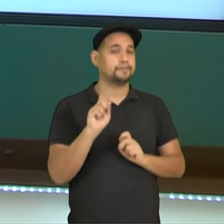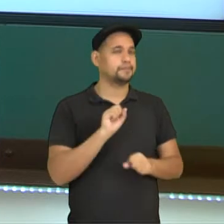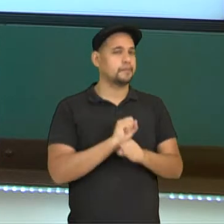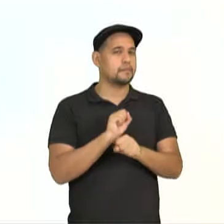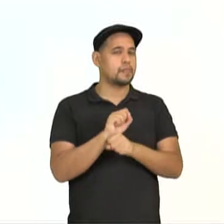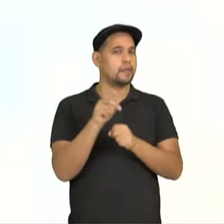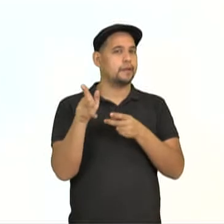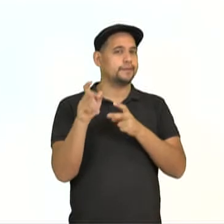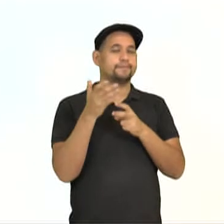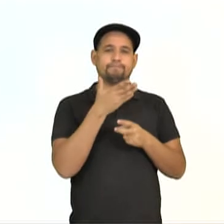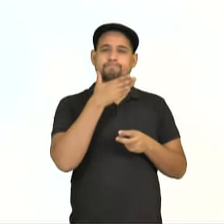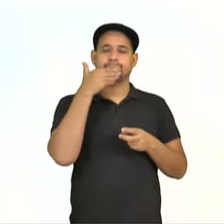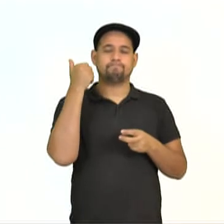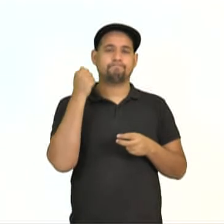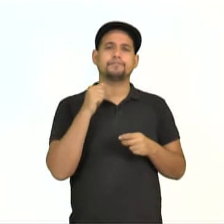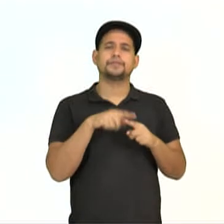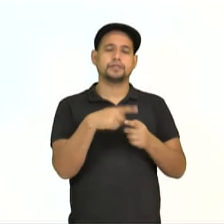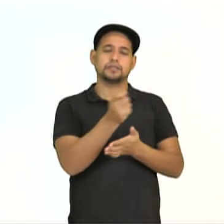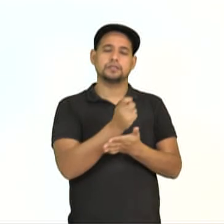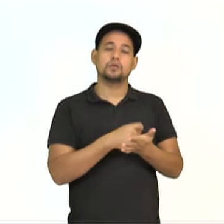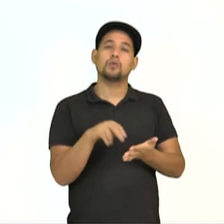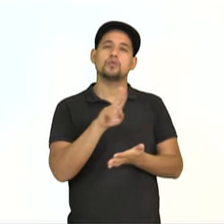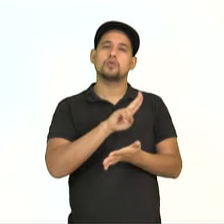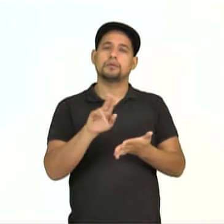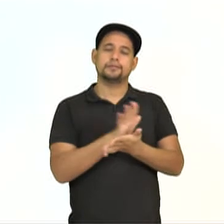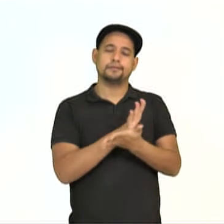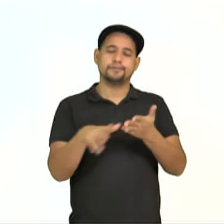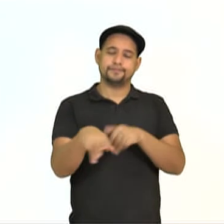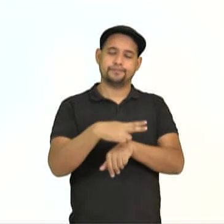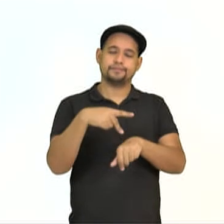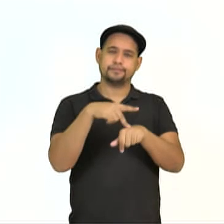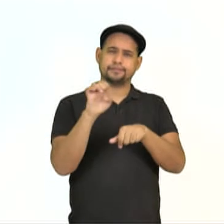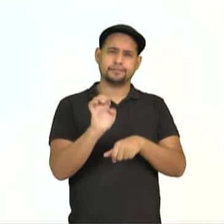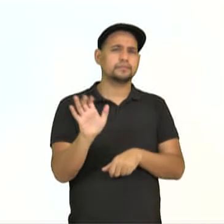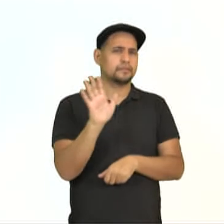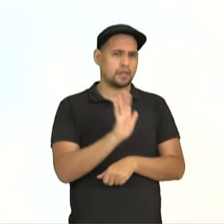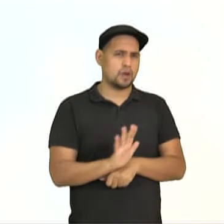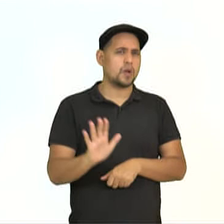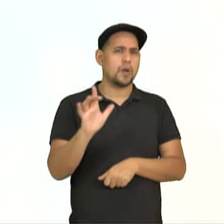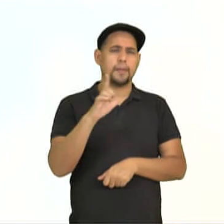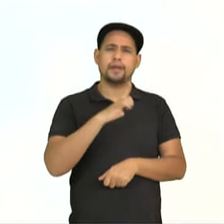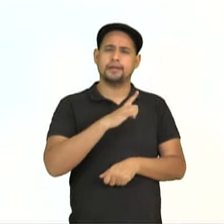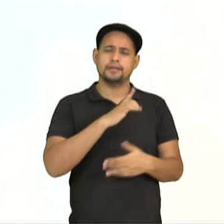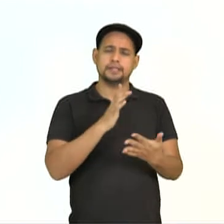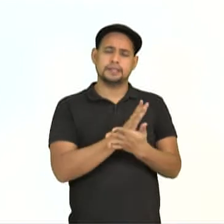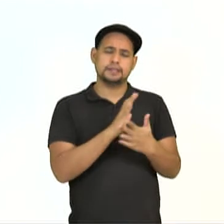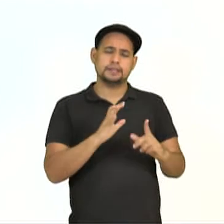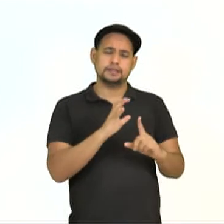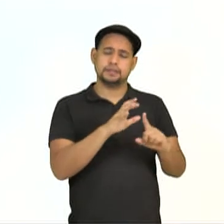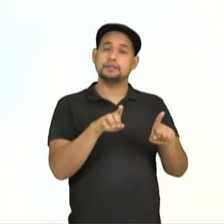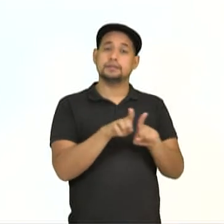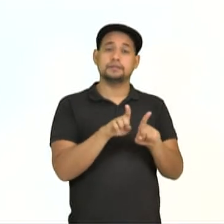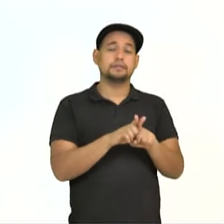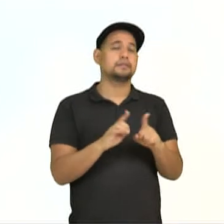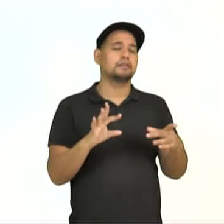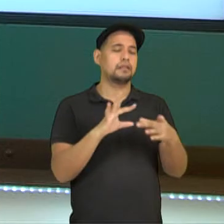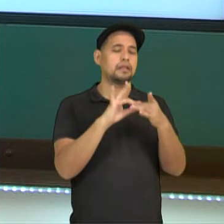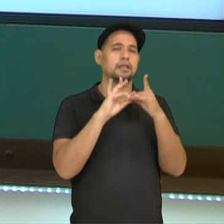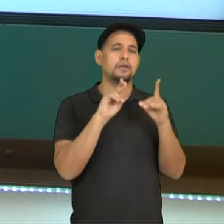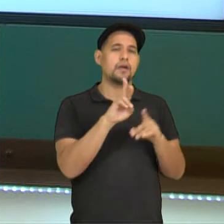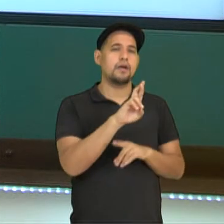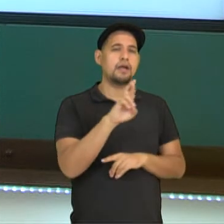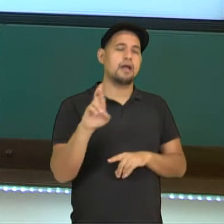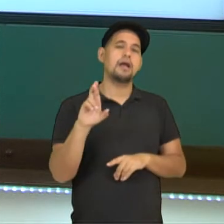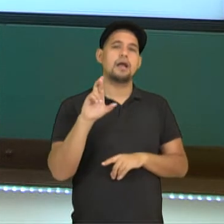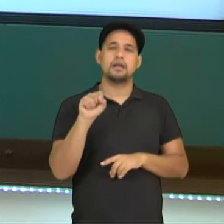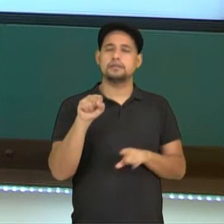tempo para observar melhor o mapa, escreva o nome de alguns países europeus que compunham a área de influência ligada à União